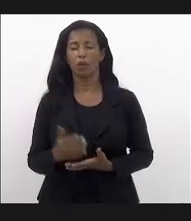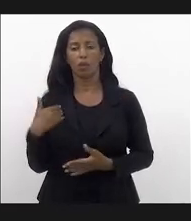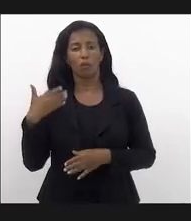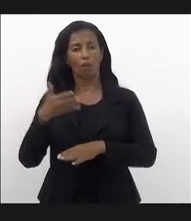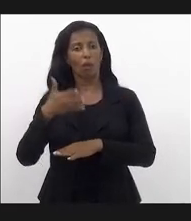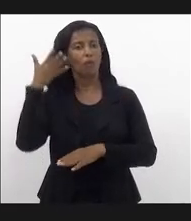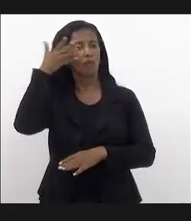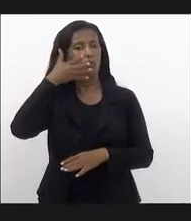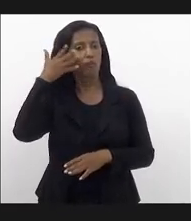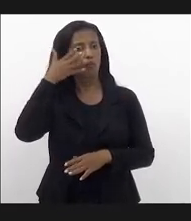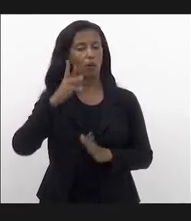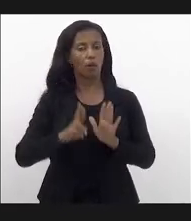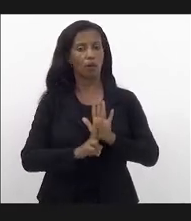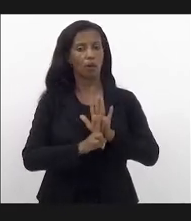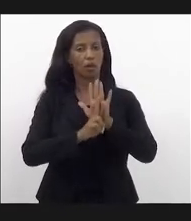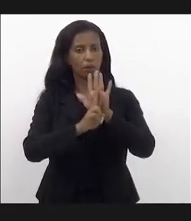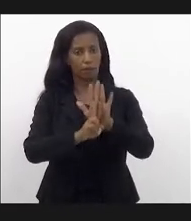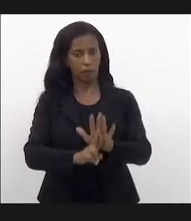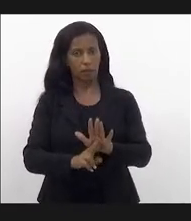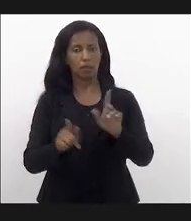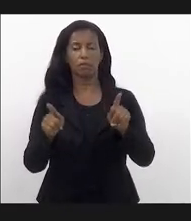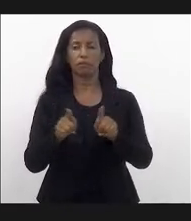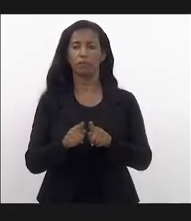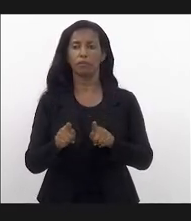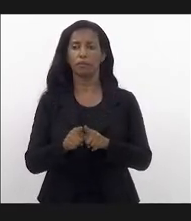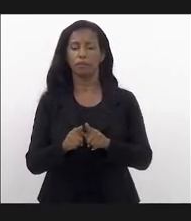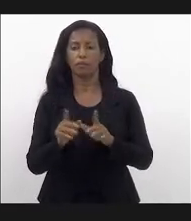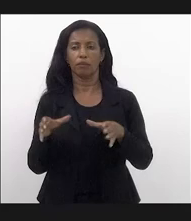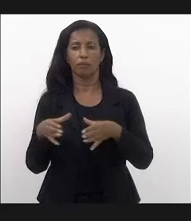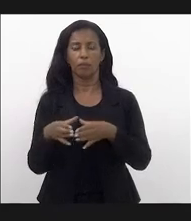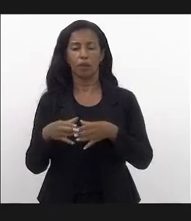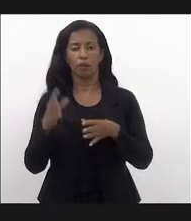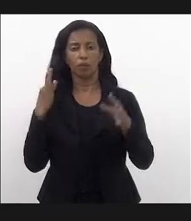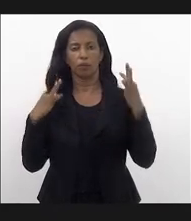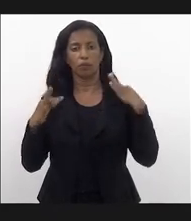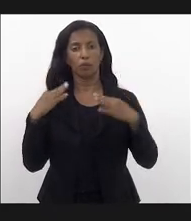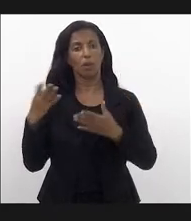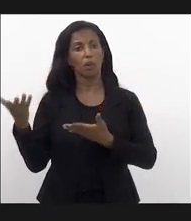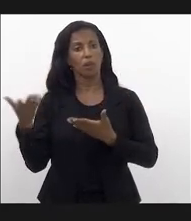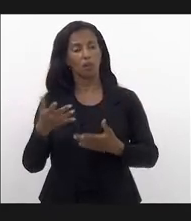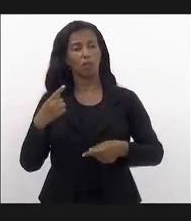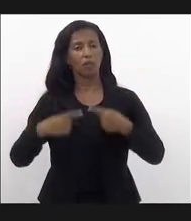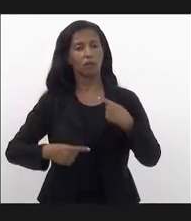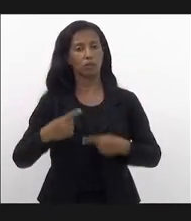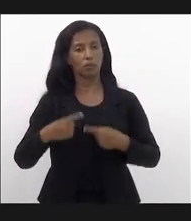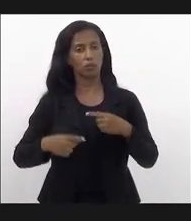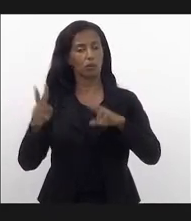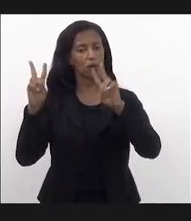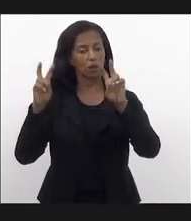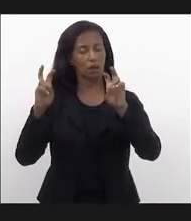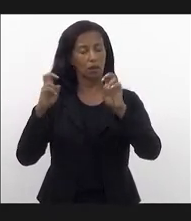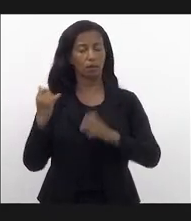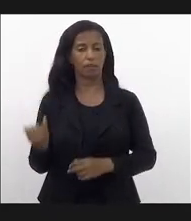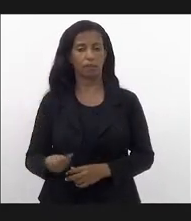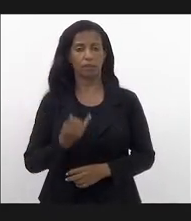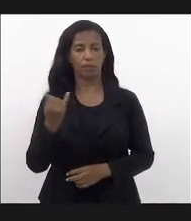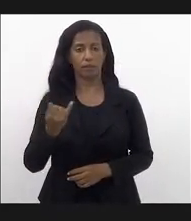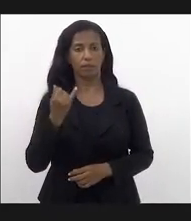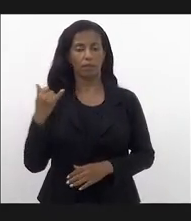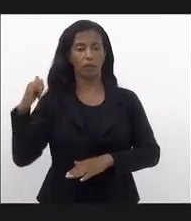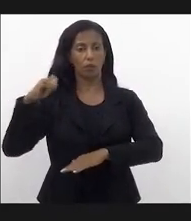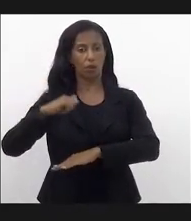fórum né representando também a comissão de turismo que vem debatendo temas importantes como a dos